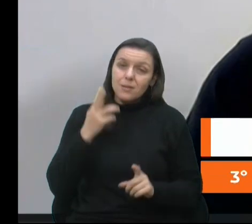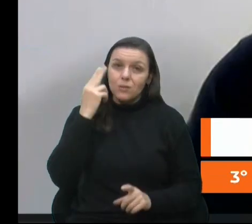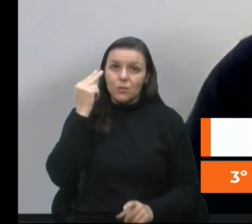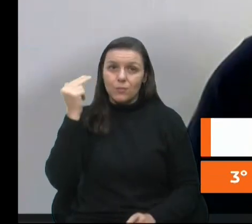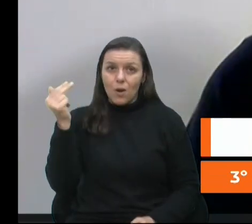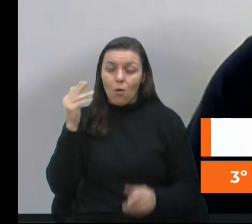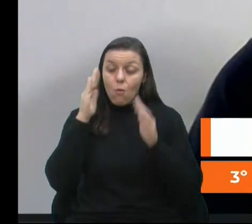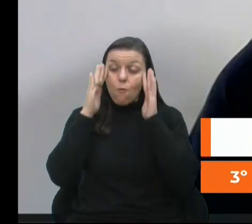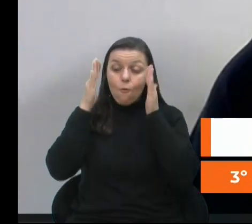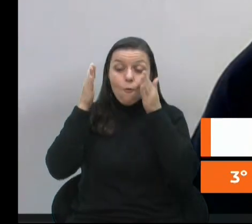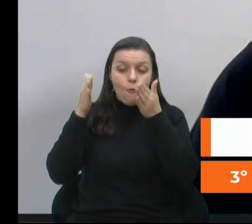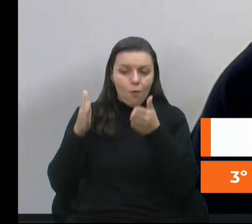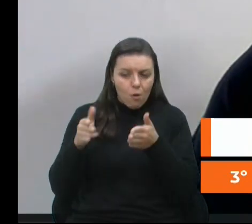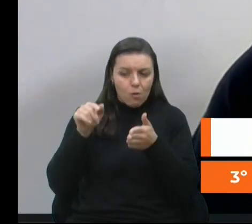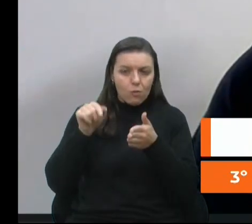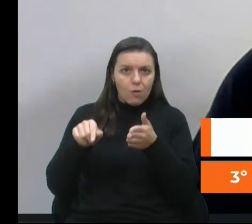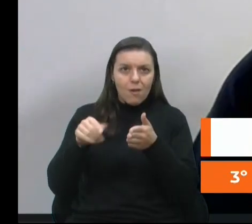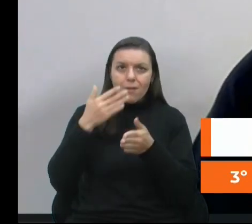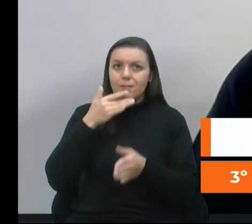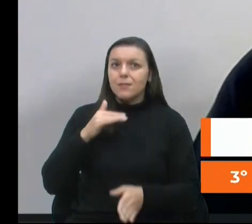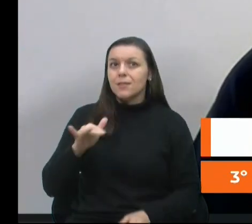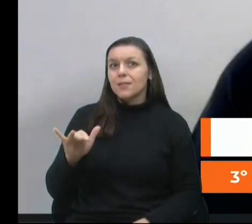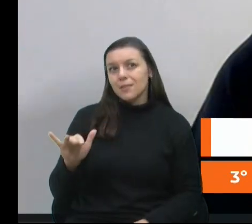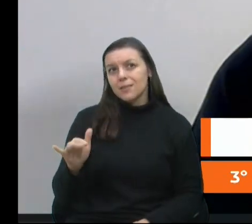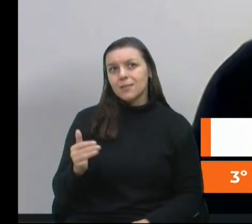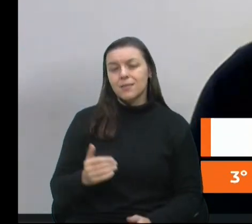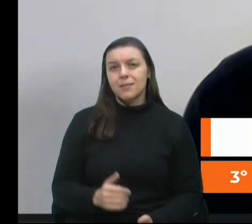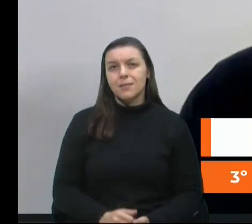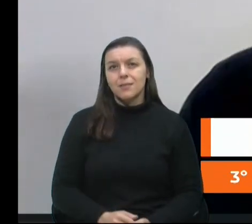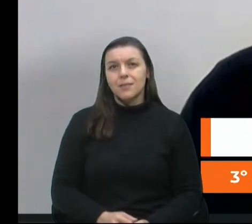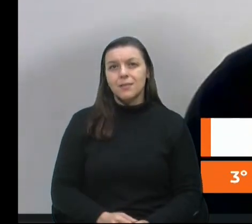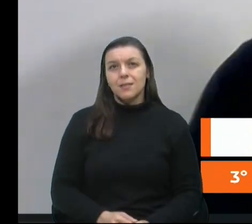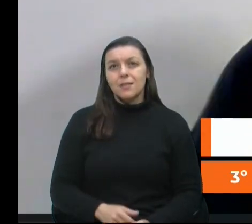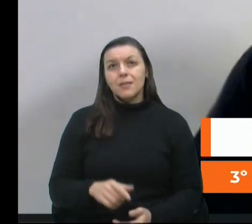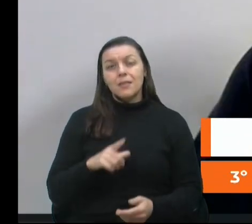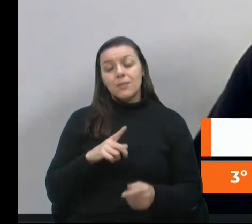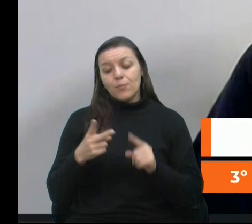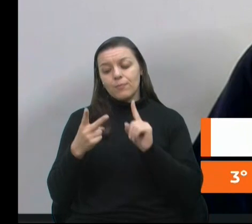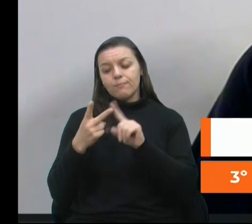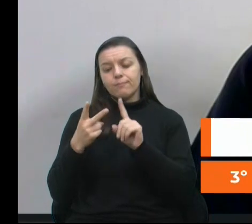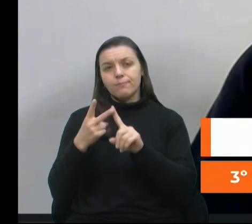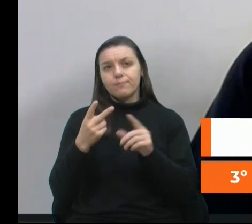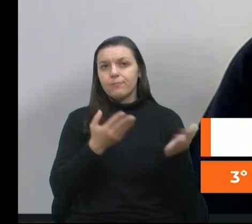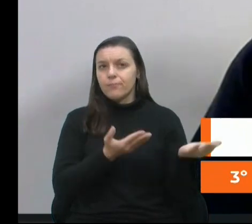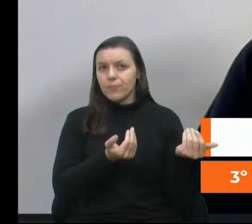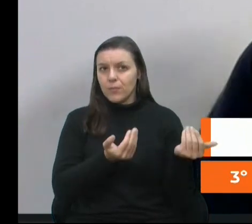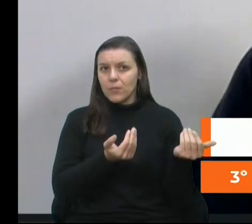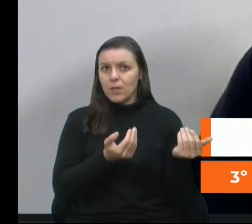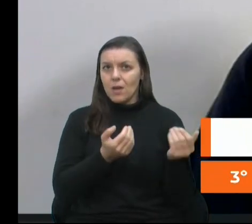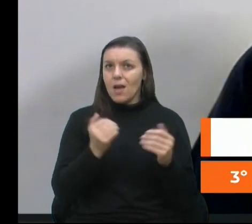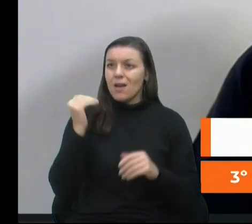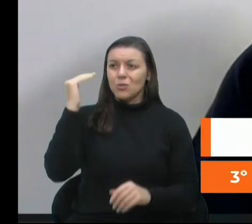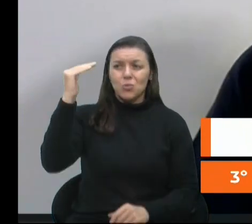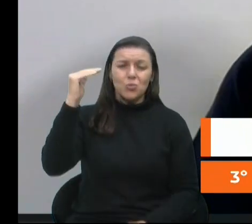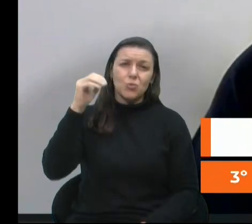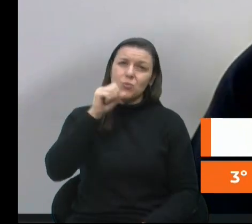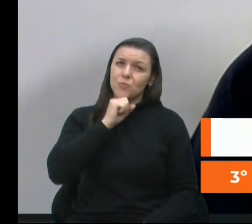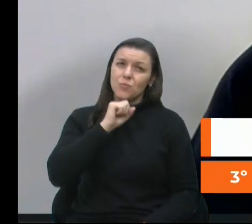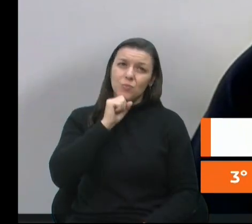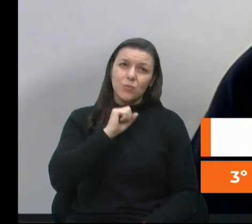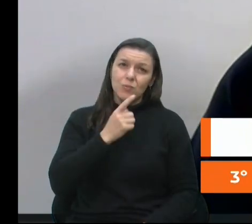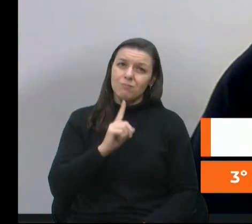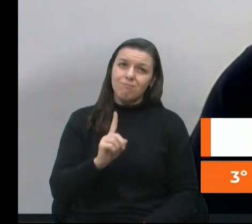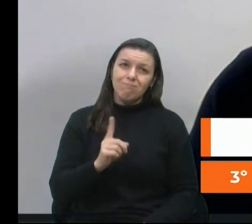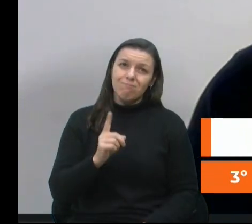o foco maior está sendo nas crianças. E segundo ponto, os adolescentes. Adulto e idoso, a maioria